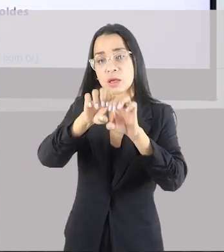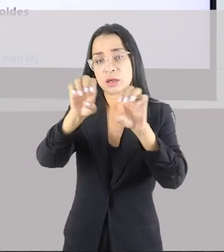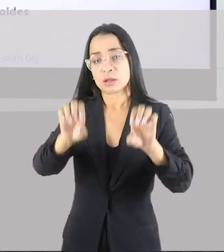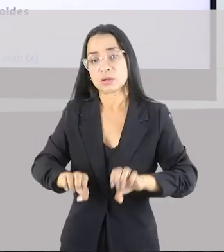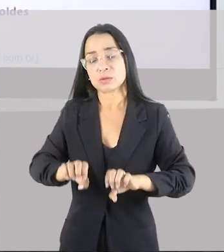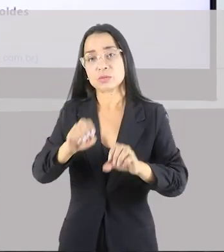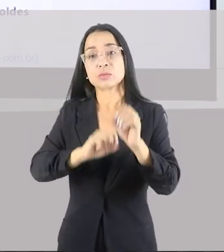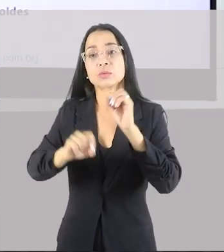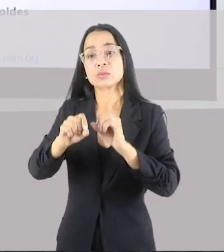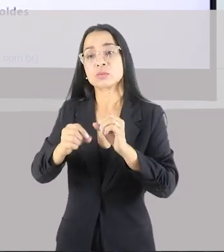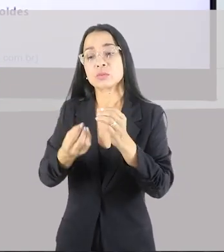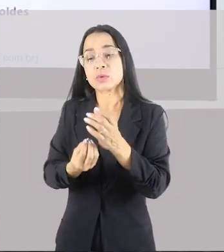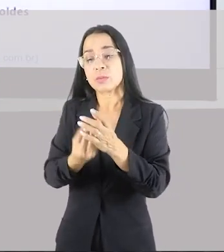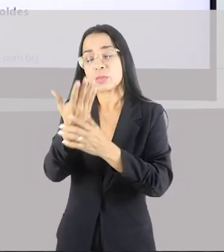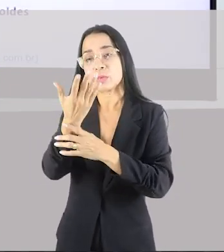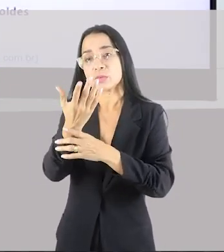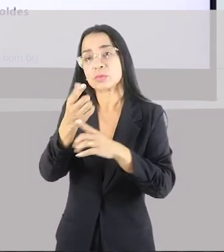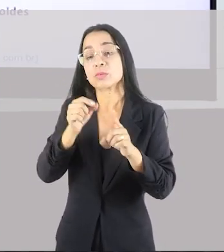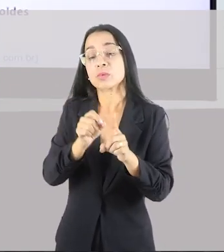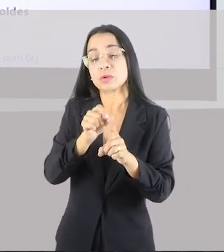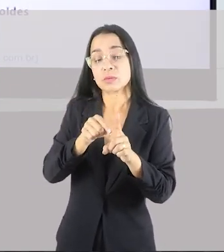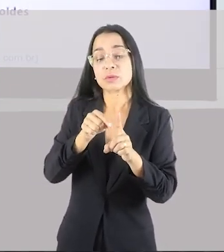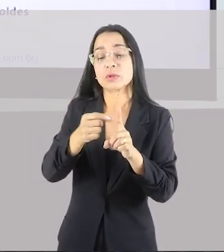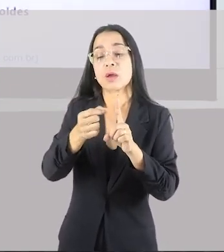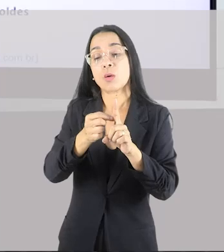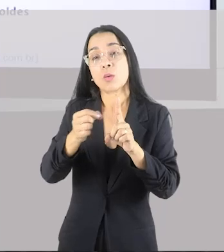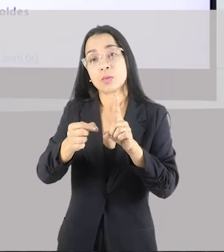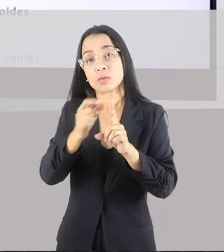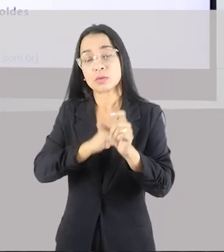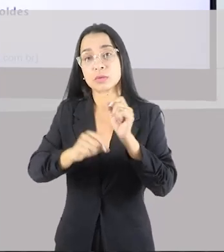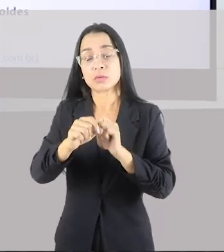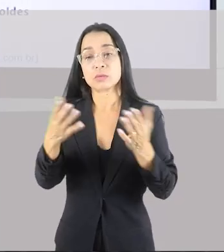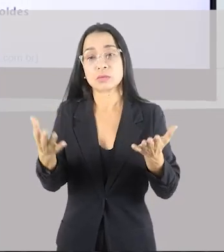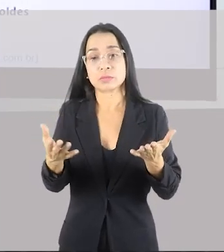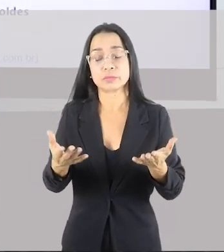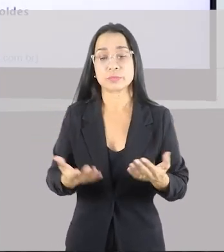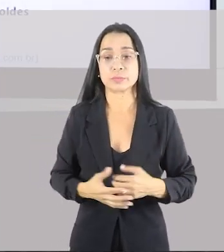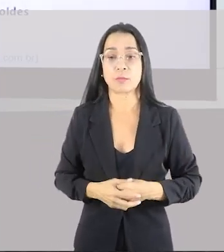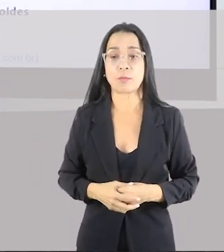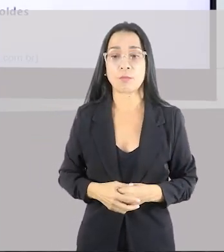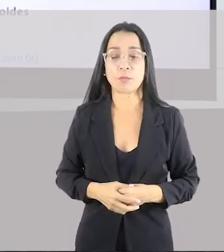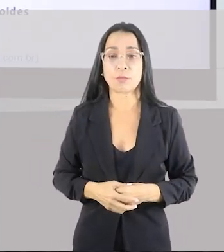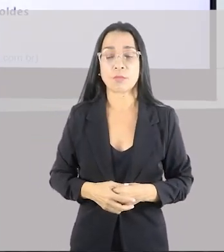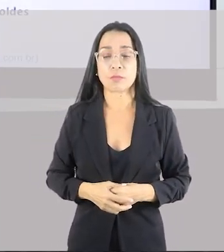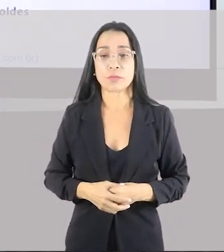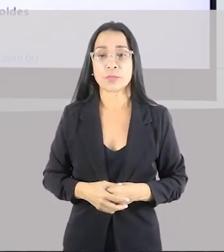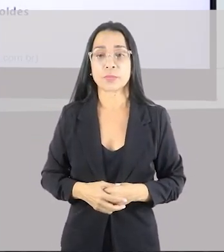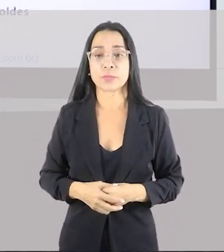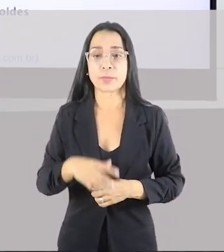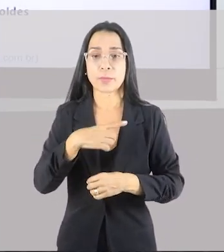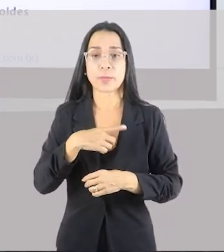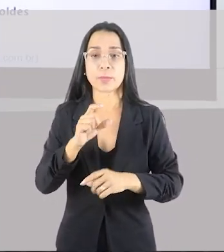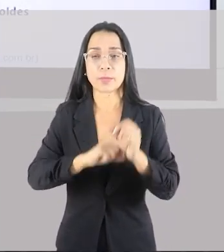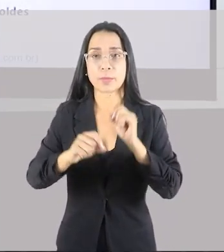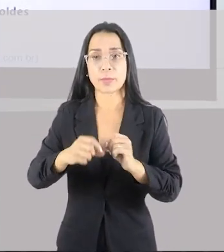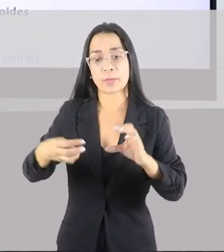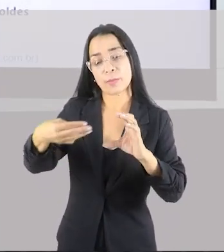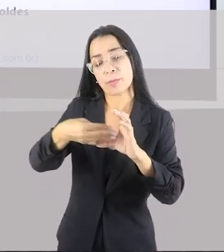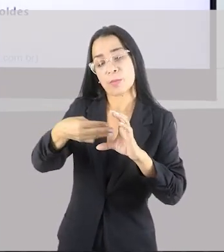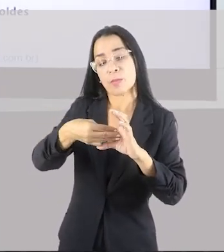para, né, o gameta masculino vai ser o testículo, tá bom? Então, bora lá. Então, lá no testículo vai existir essa